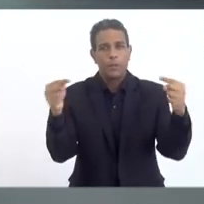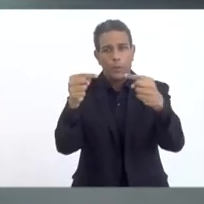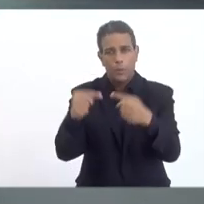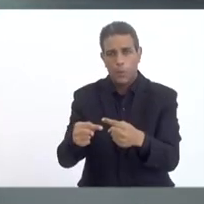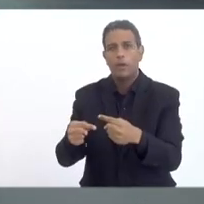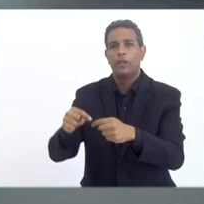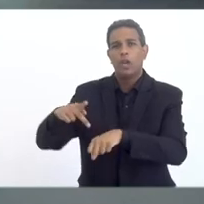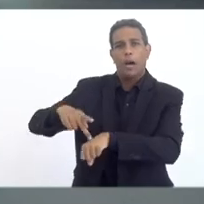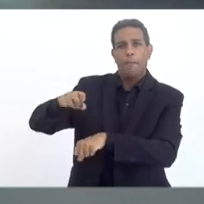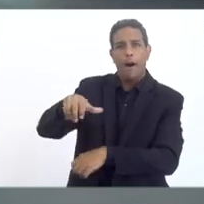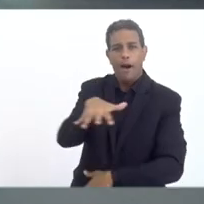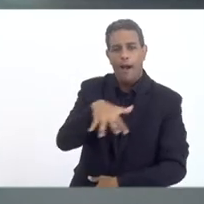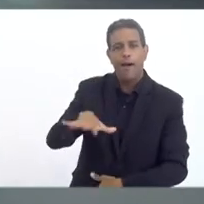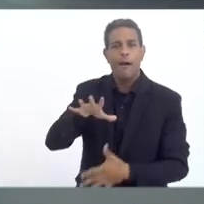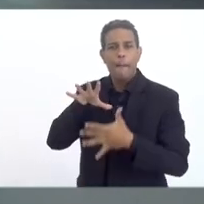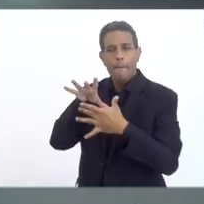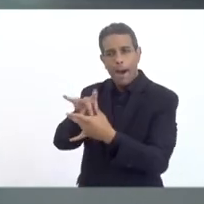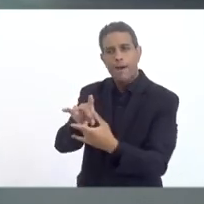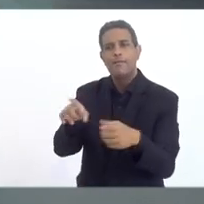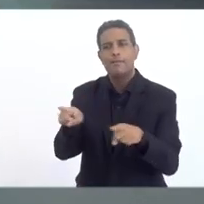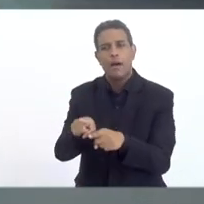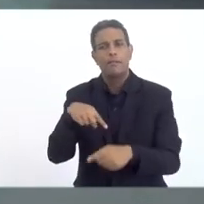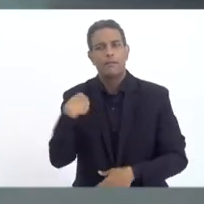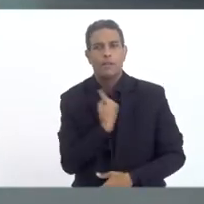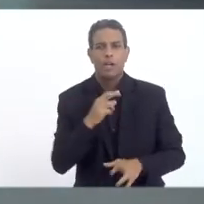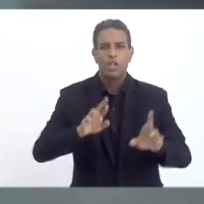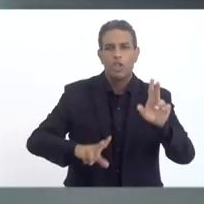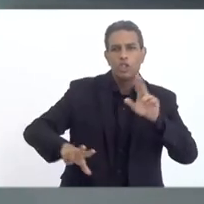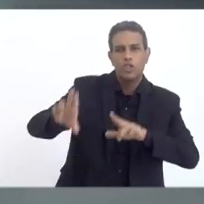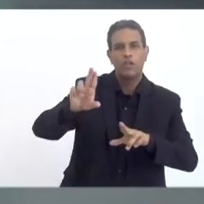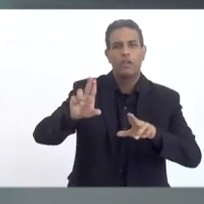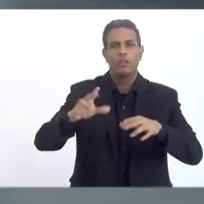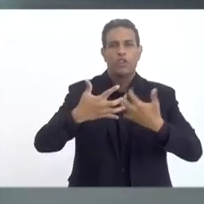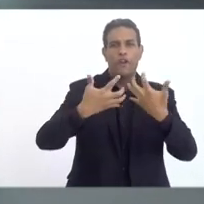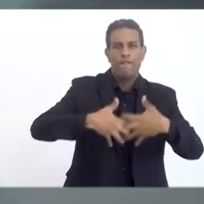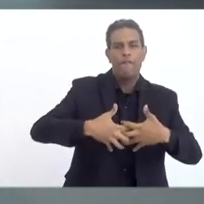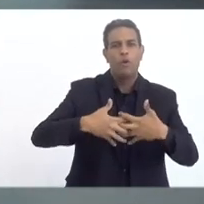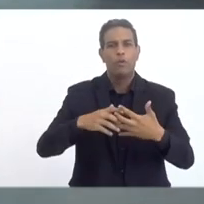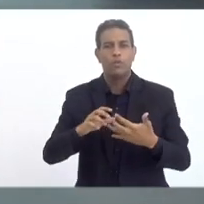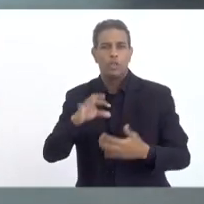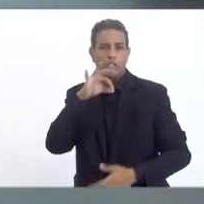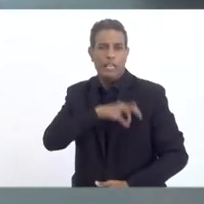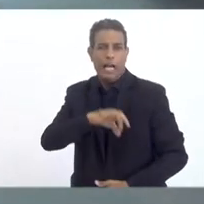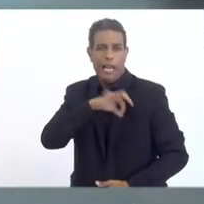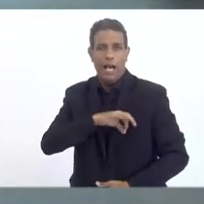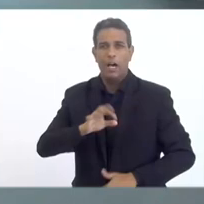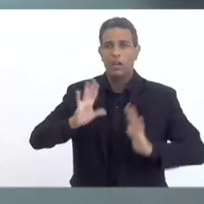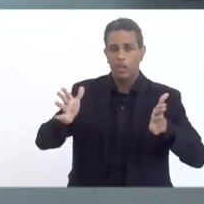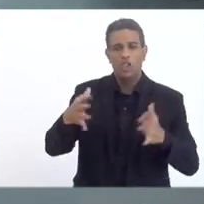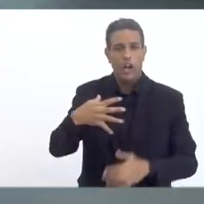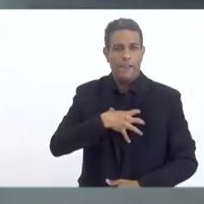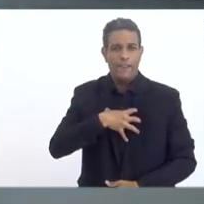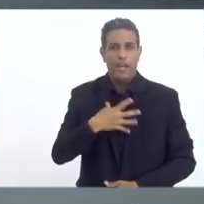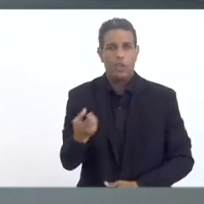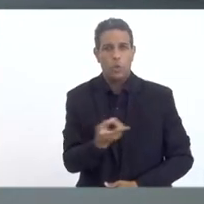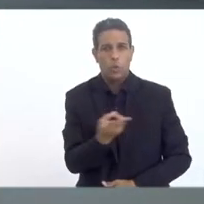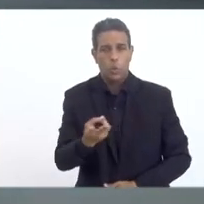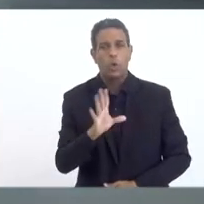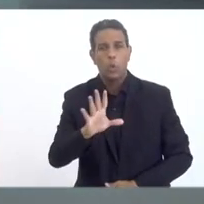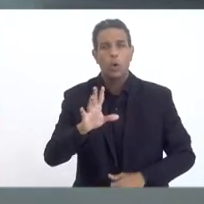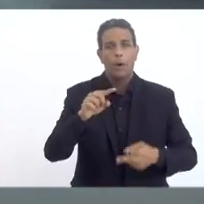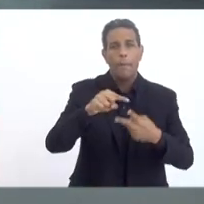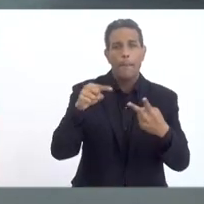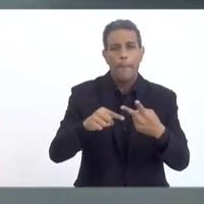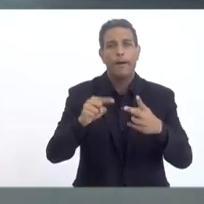especialistas receberem, ressalvadas as diferenças de função e remuneração que já existem hoje. Então, são as